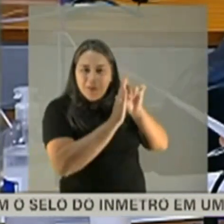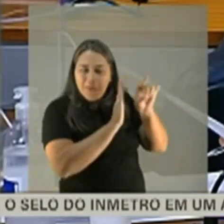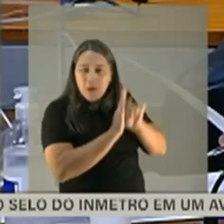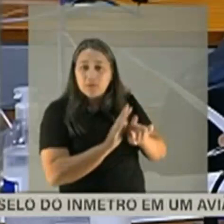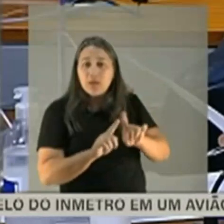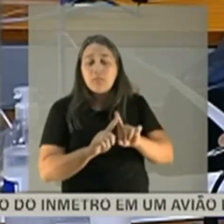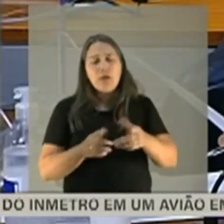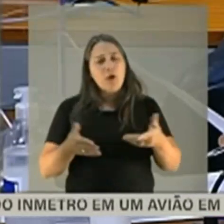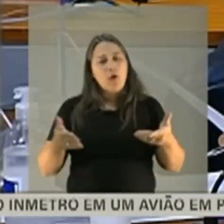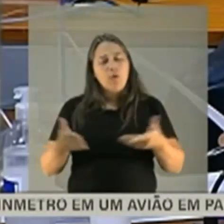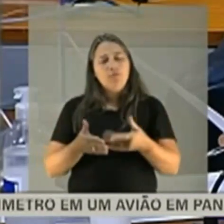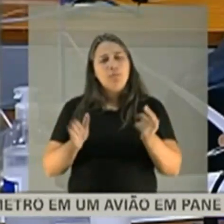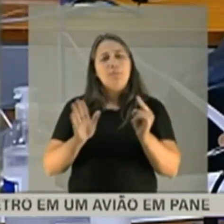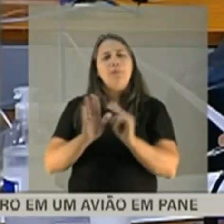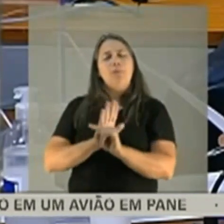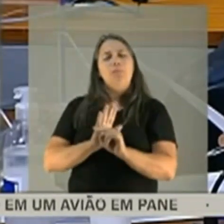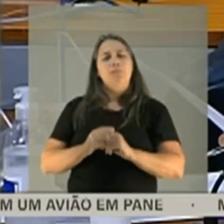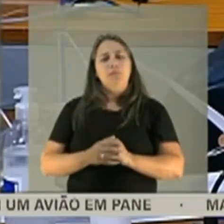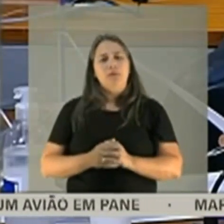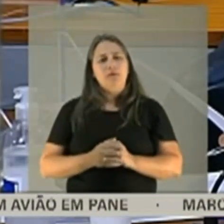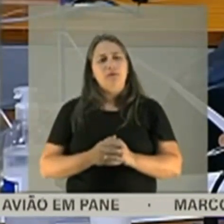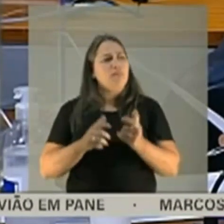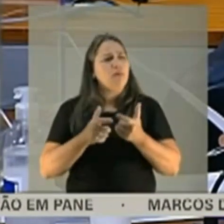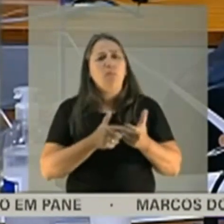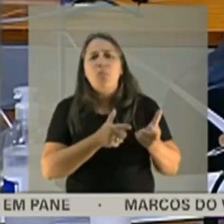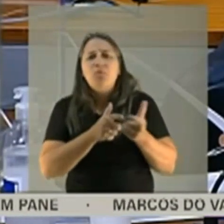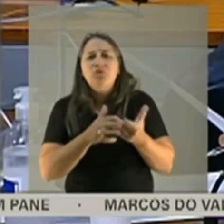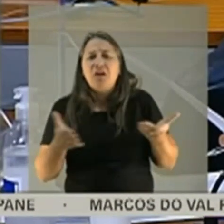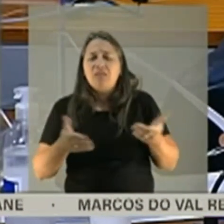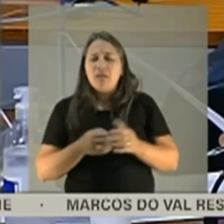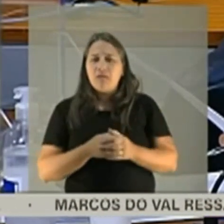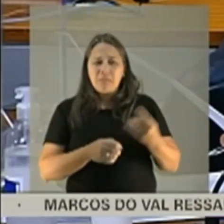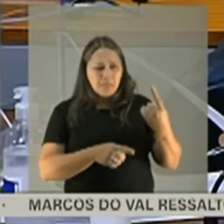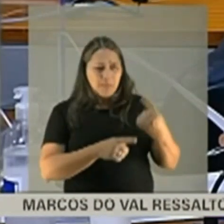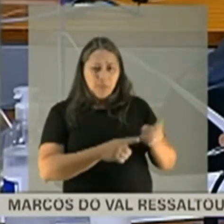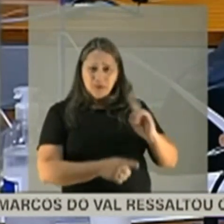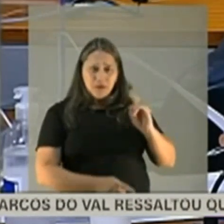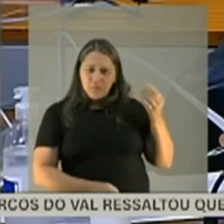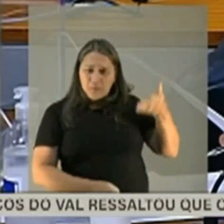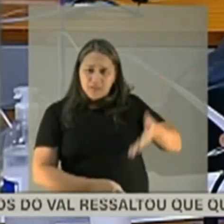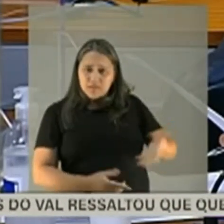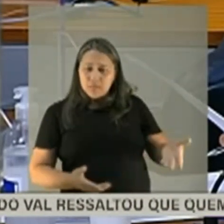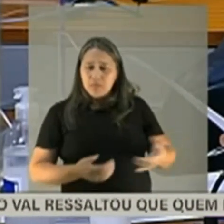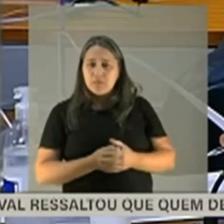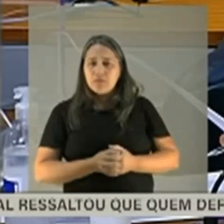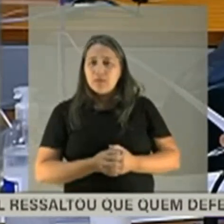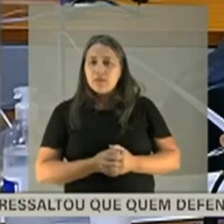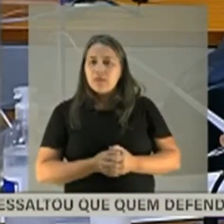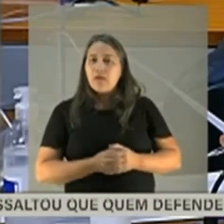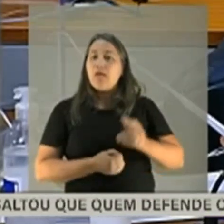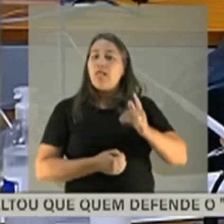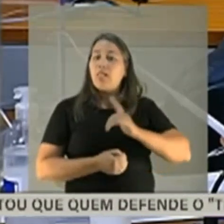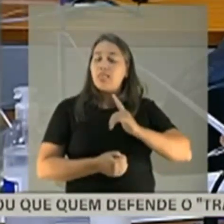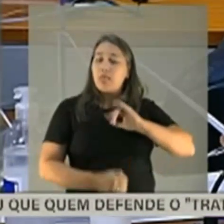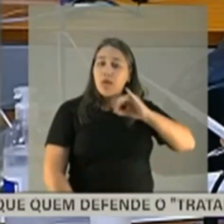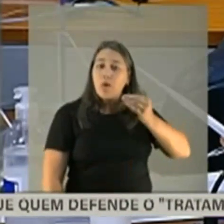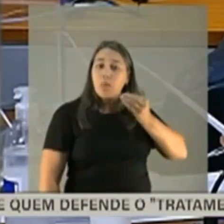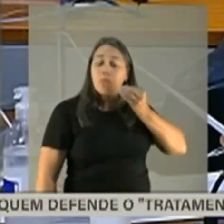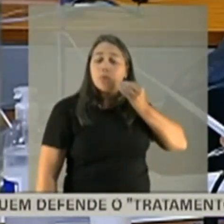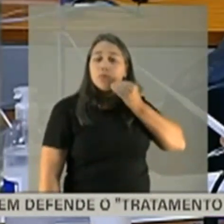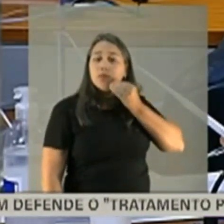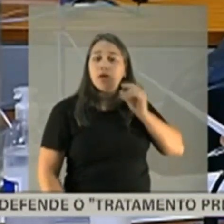hoje eu fico perguntando onde é que eles estão, por que não participaram, teriam a oportunidade de